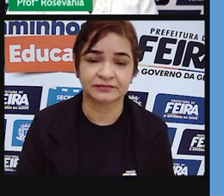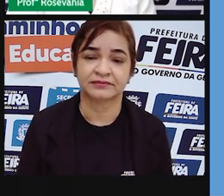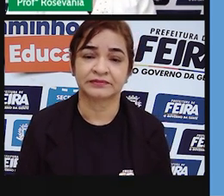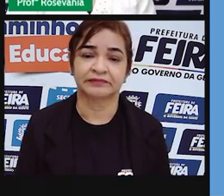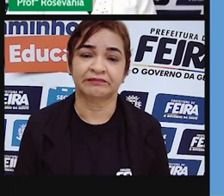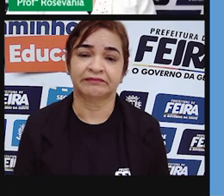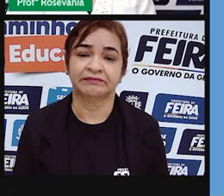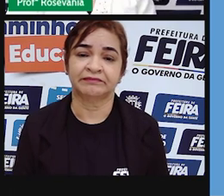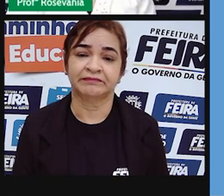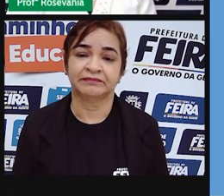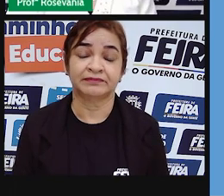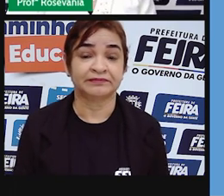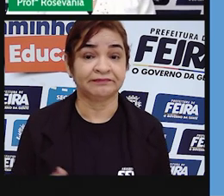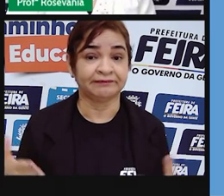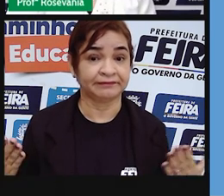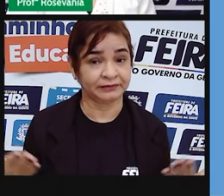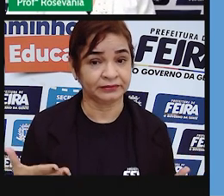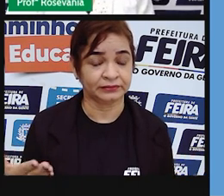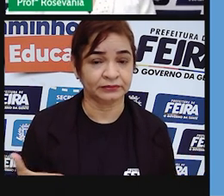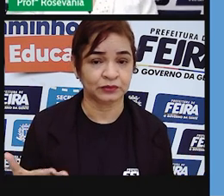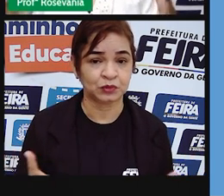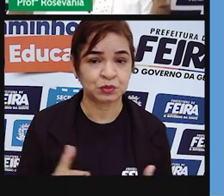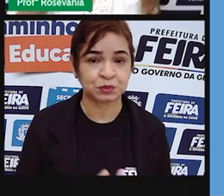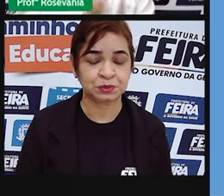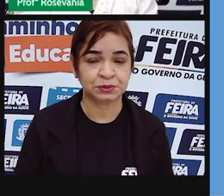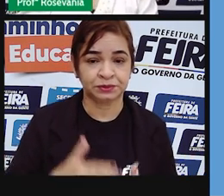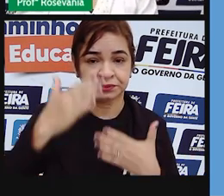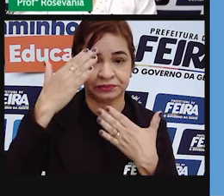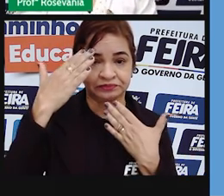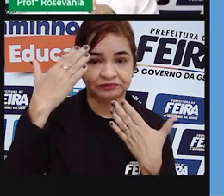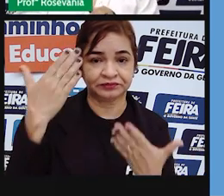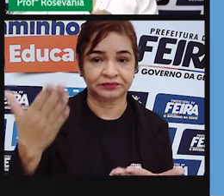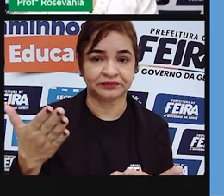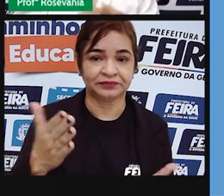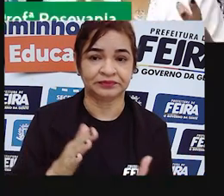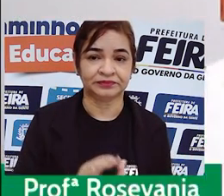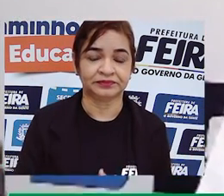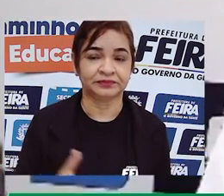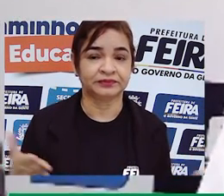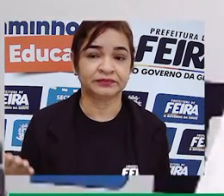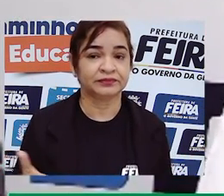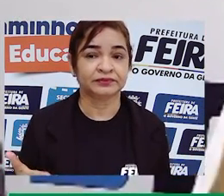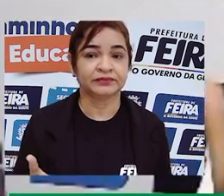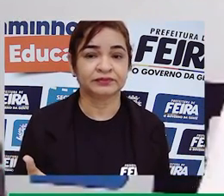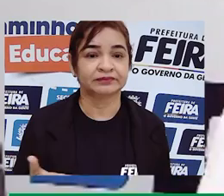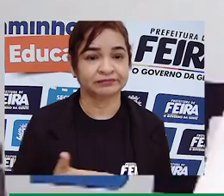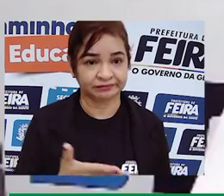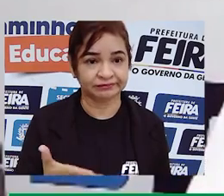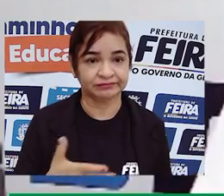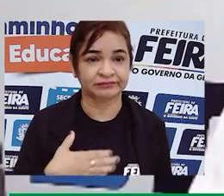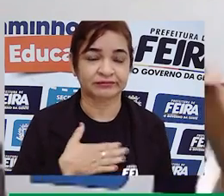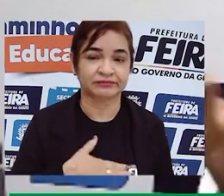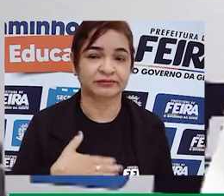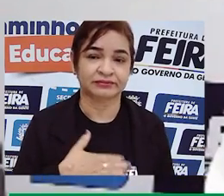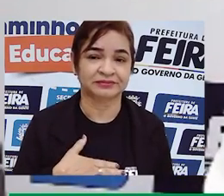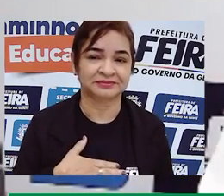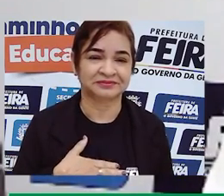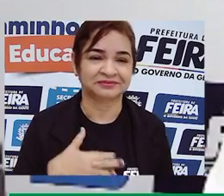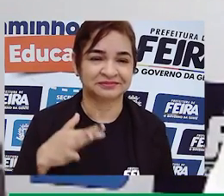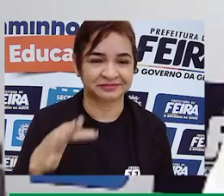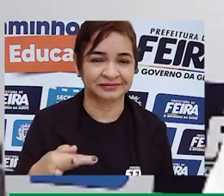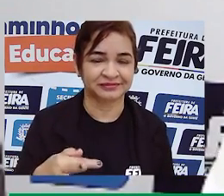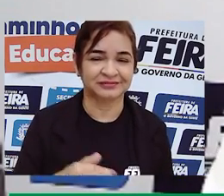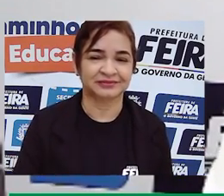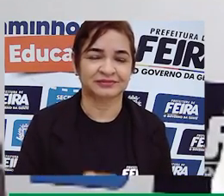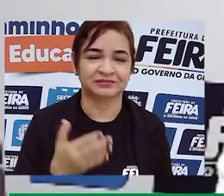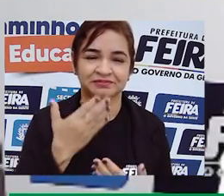esse assunto merda nossa aula de hoje muito obrigado vocês terem ficado aqui até agora espero que tenham gostado e até a